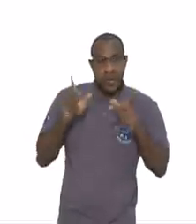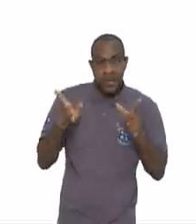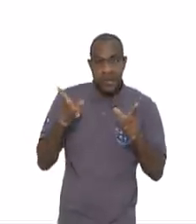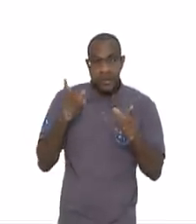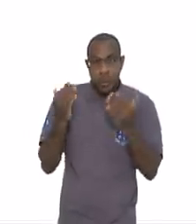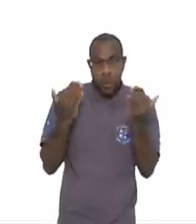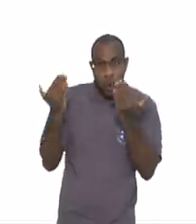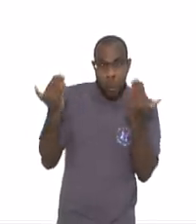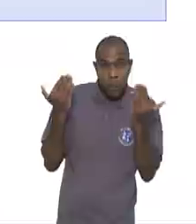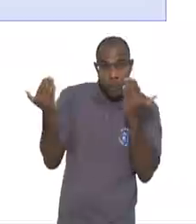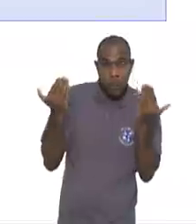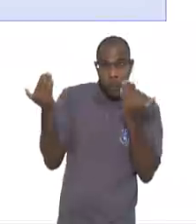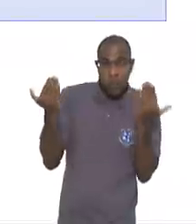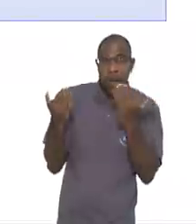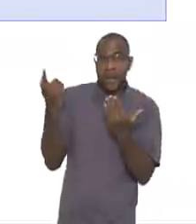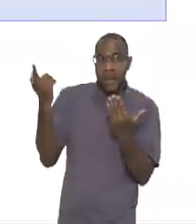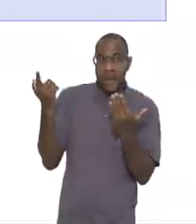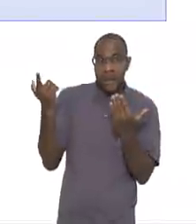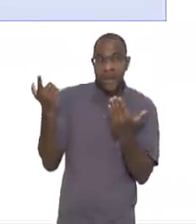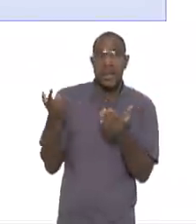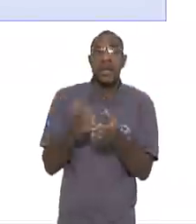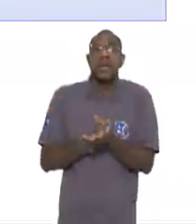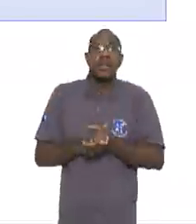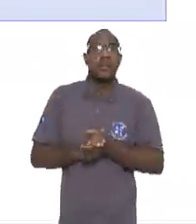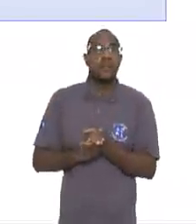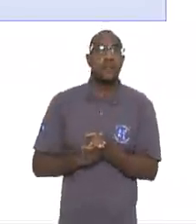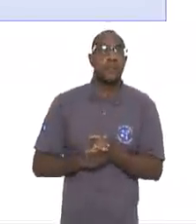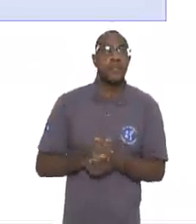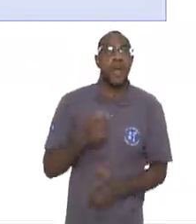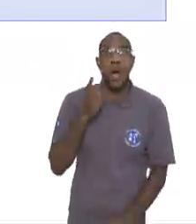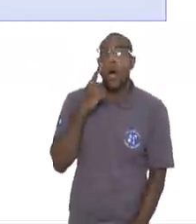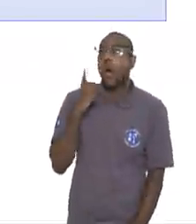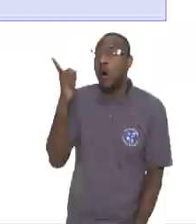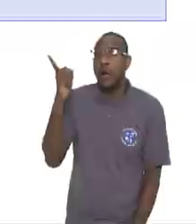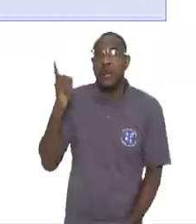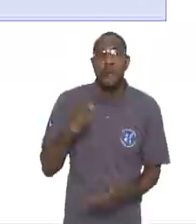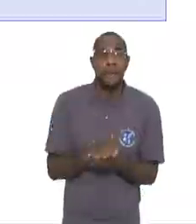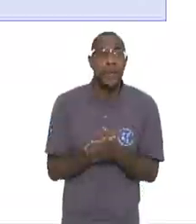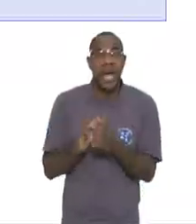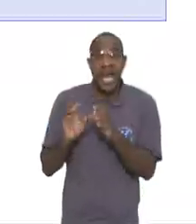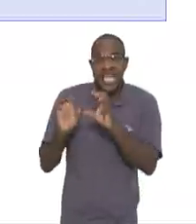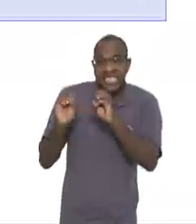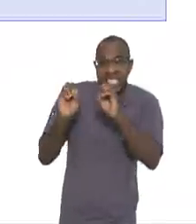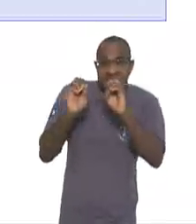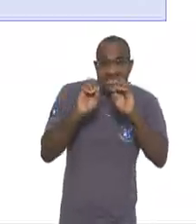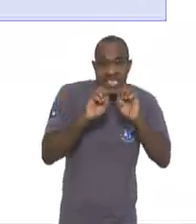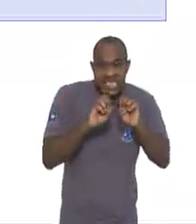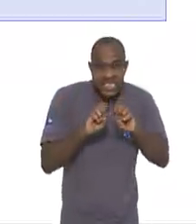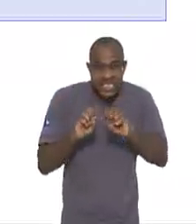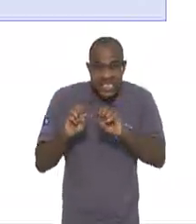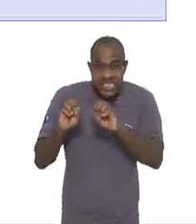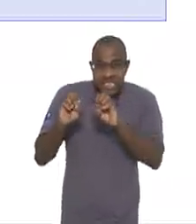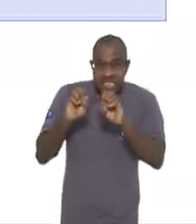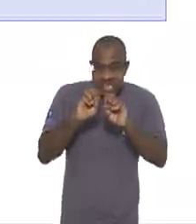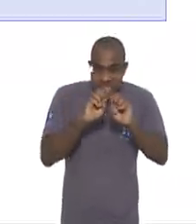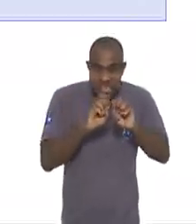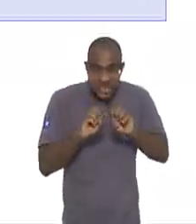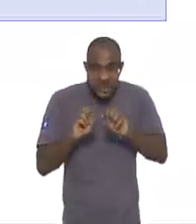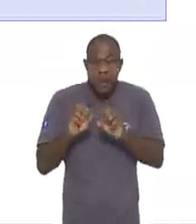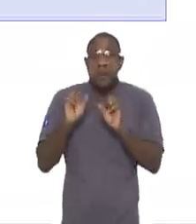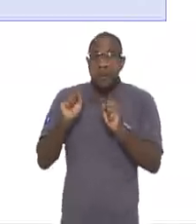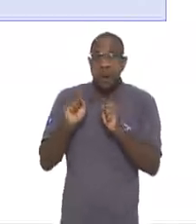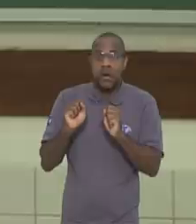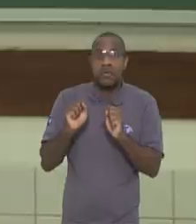mais benefício para o meio ambiente. Então isso é bem importante também. E olha só que bacana, bactéria descoberta na Baía de Guaratuba pode ter uso na